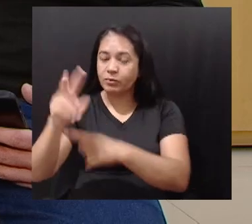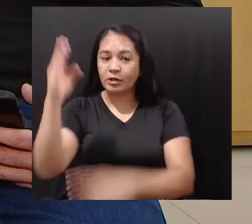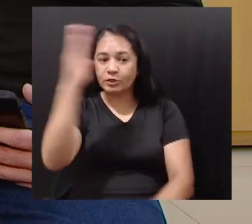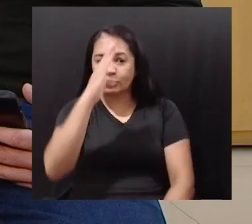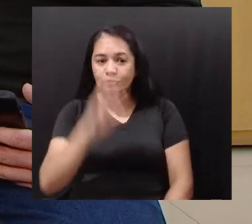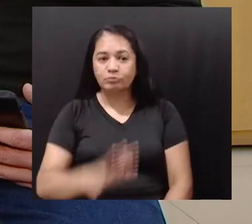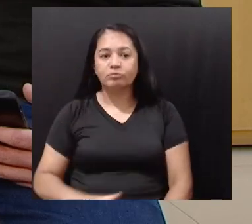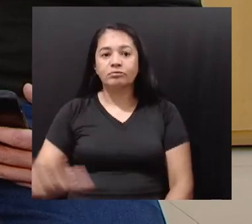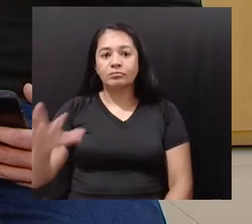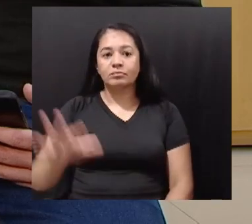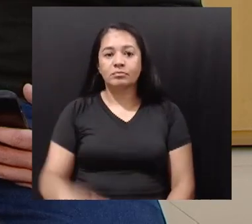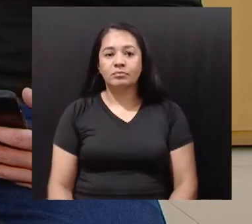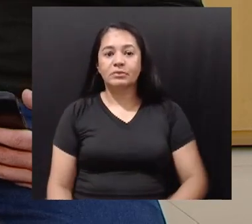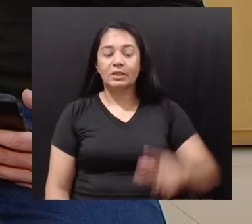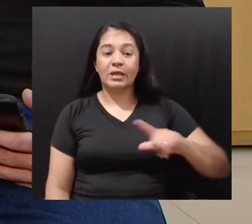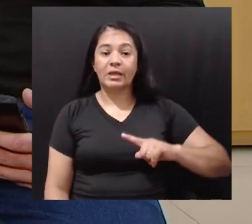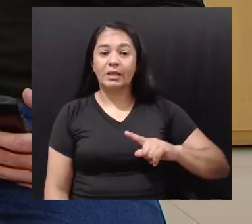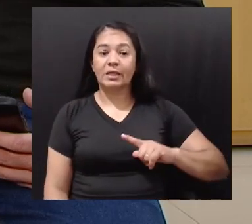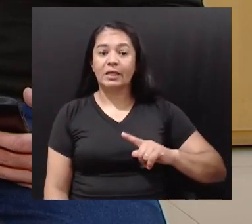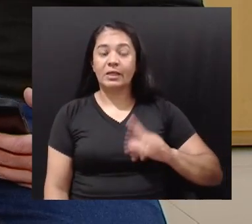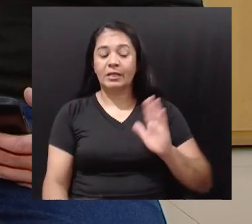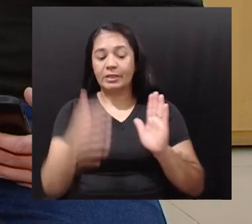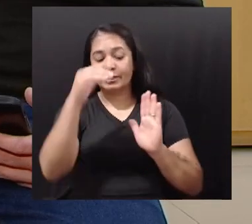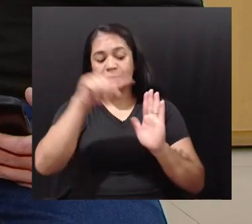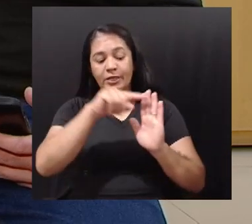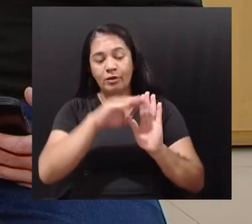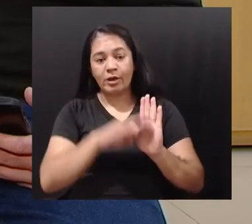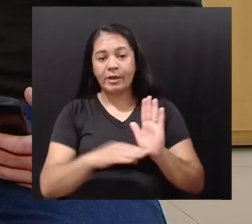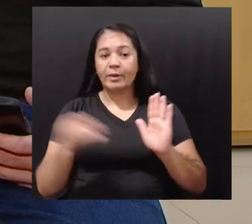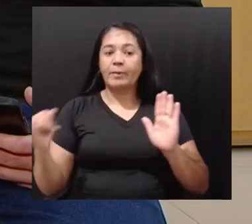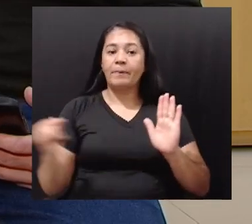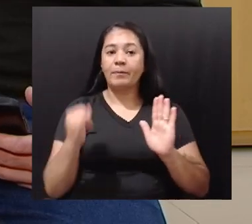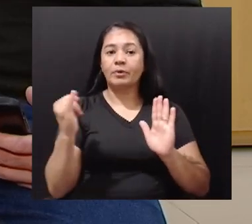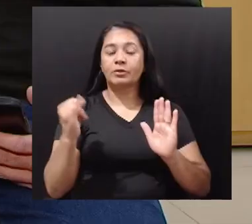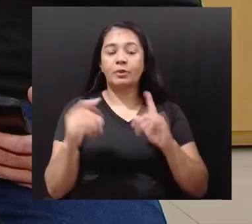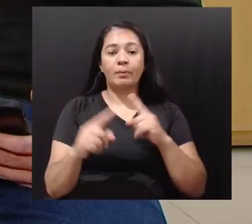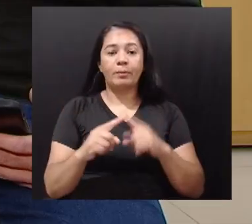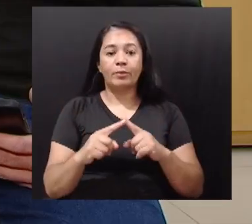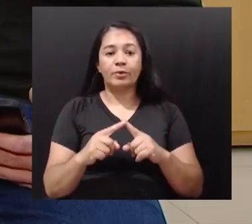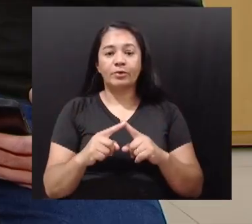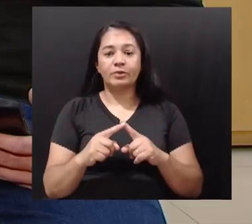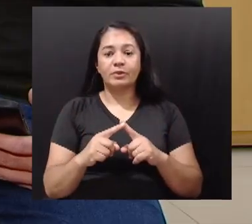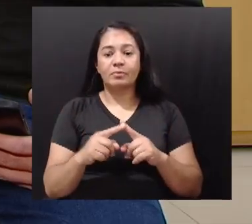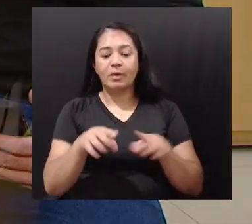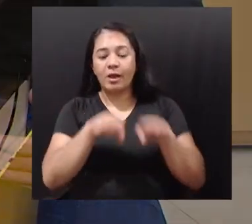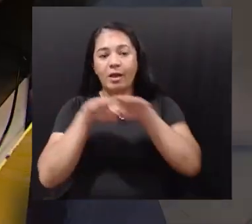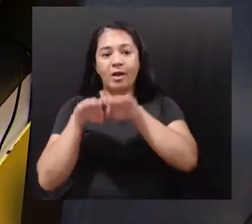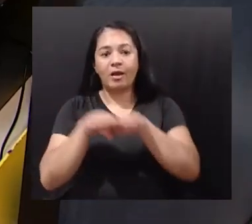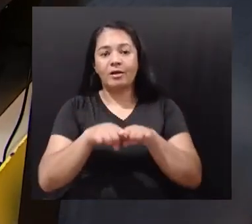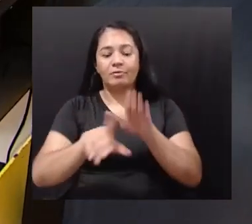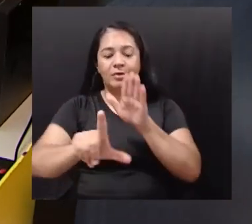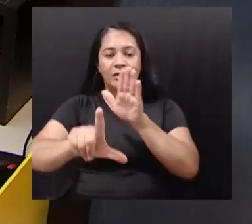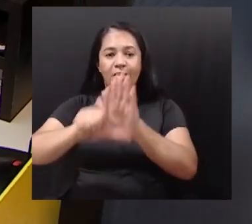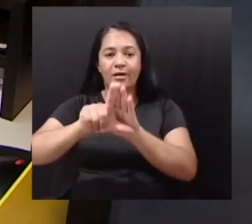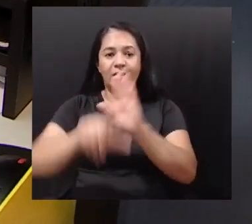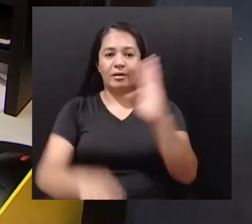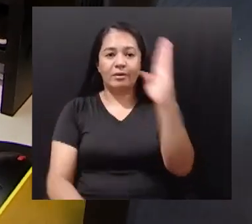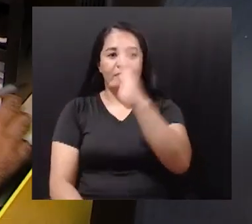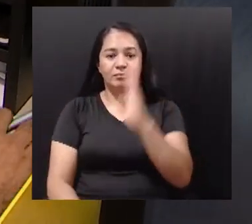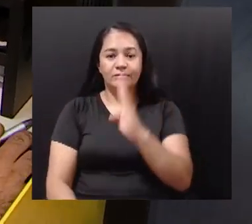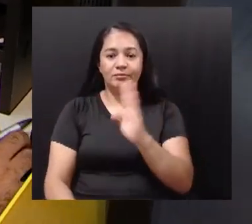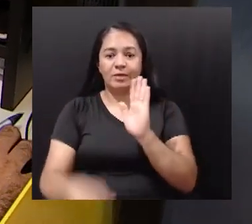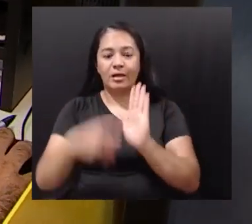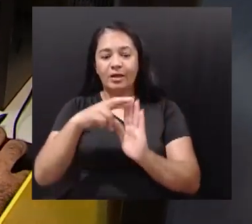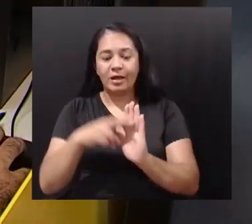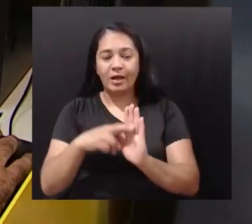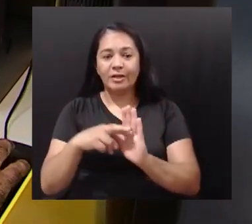uma função importante porque ela segue ela harmoniza a legislação brasileira a normas internacionais.